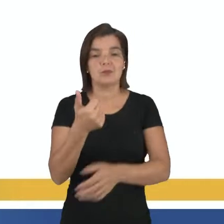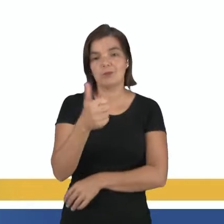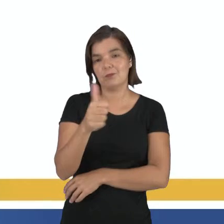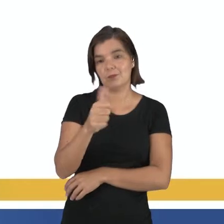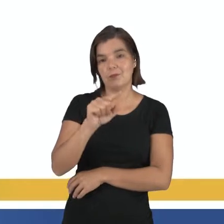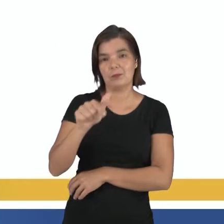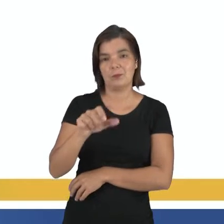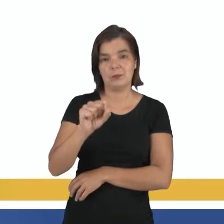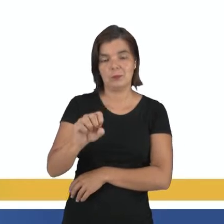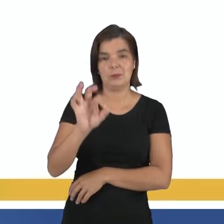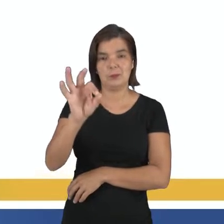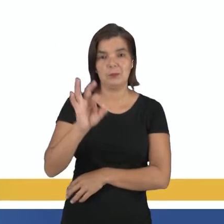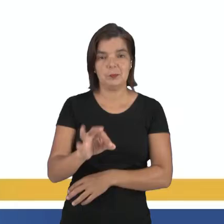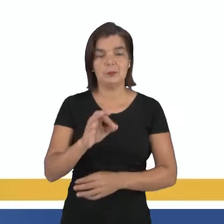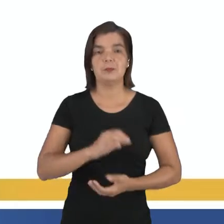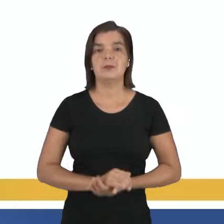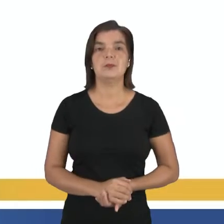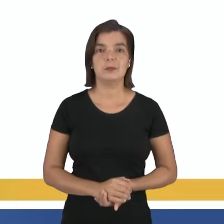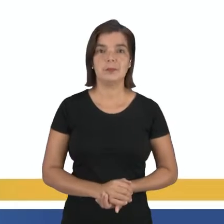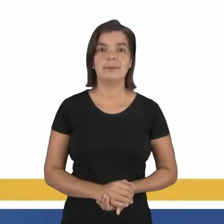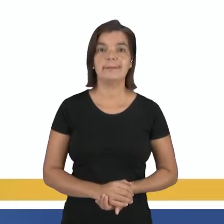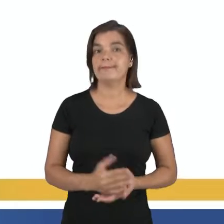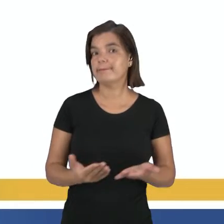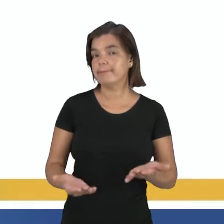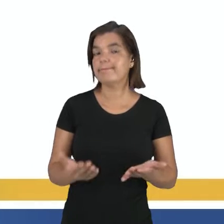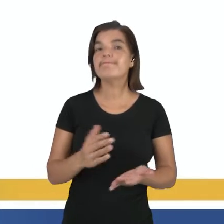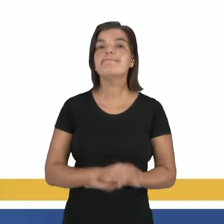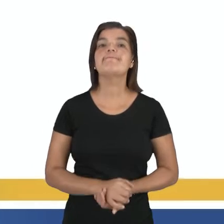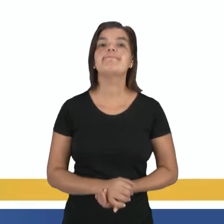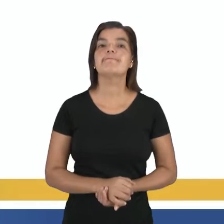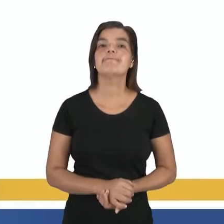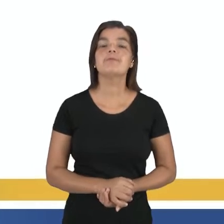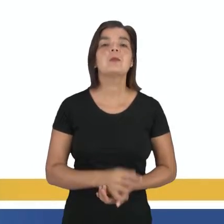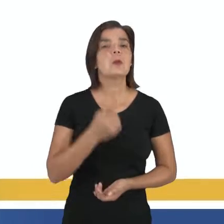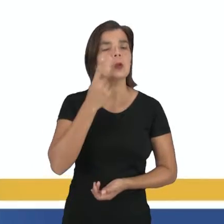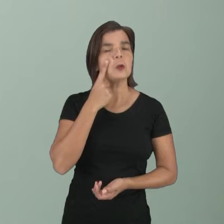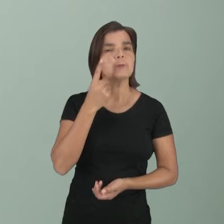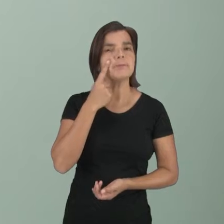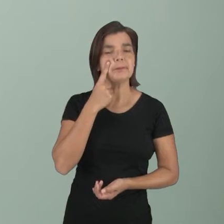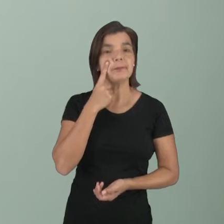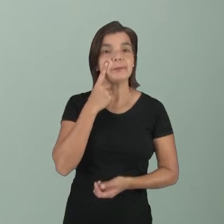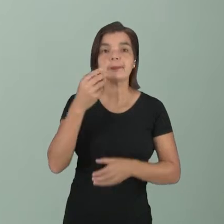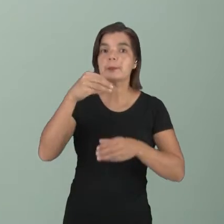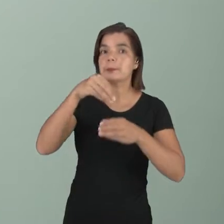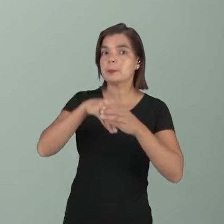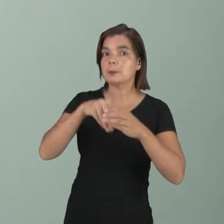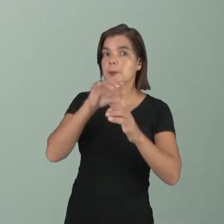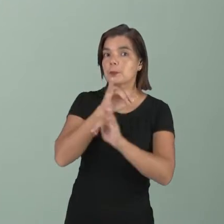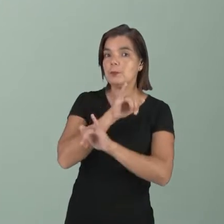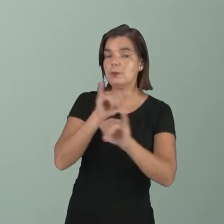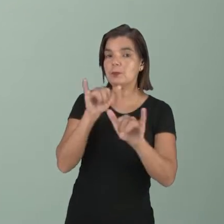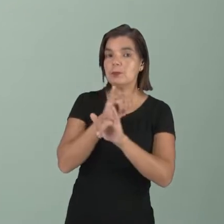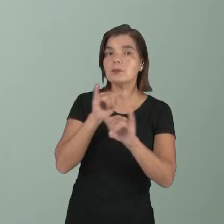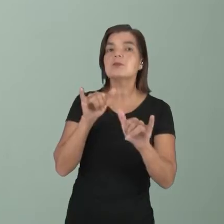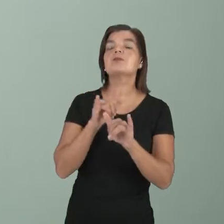foi a dos brancos, 11,8%. Então, a gente observa que dentro